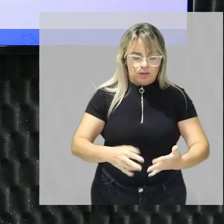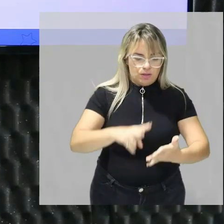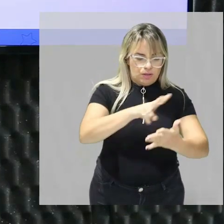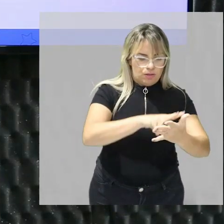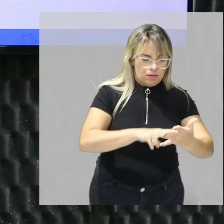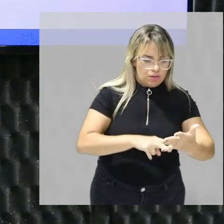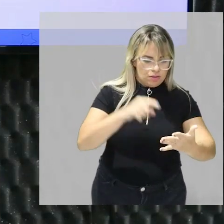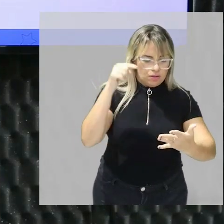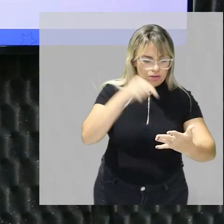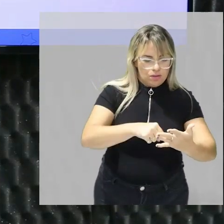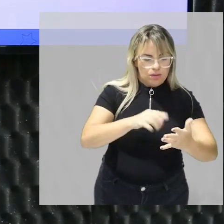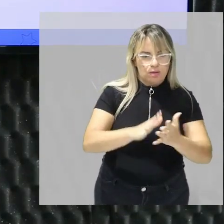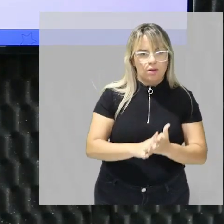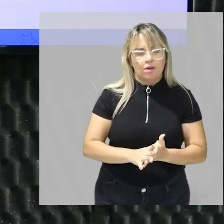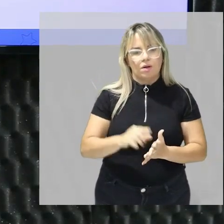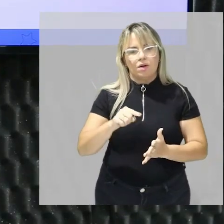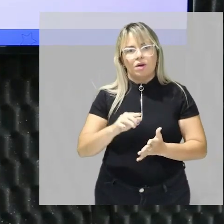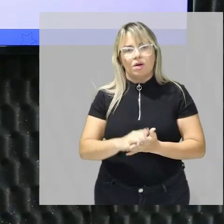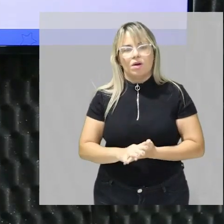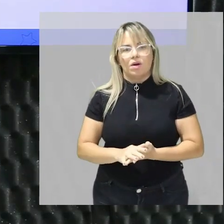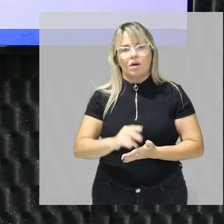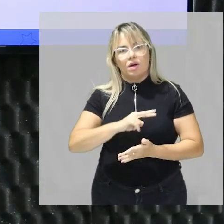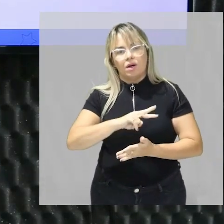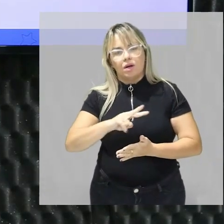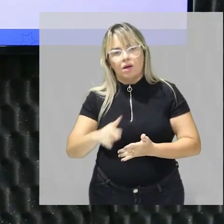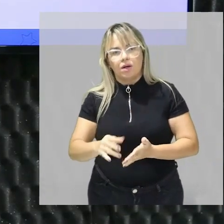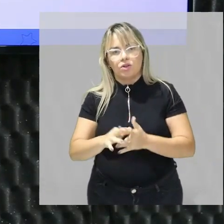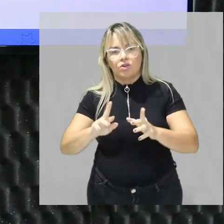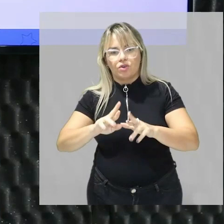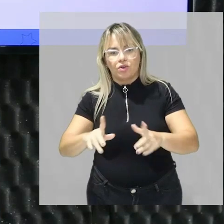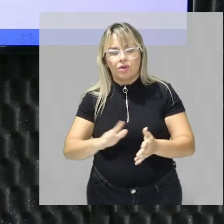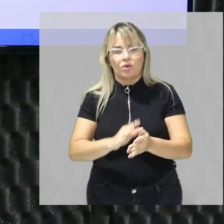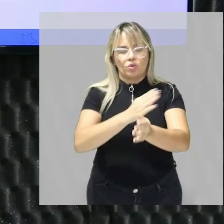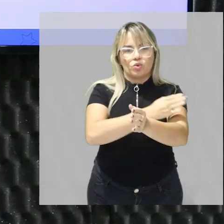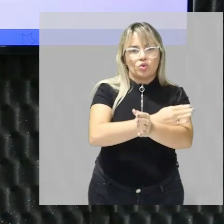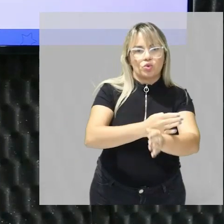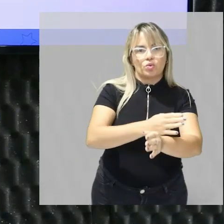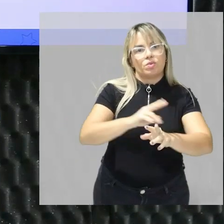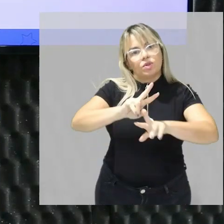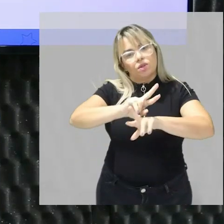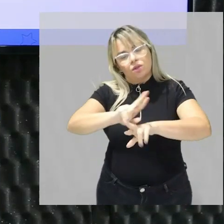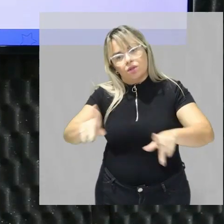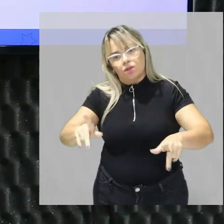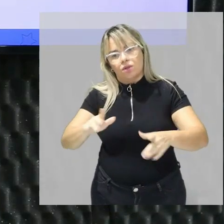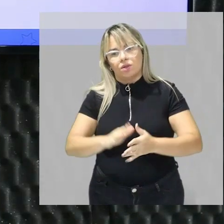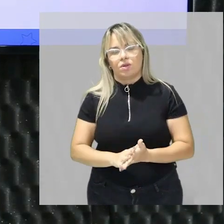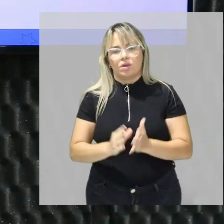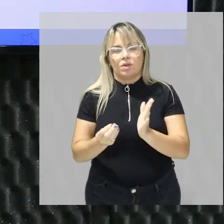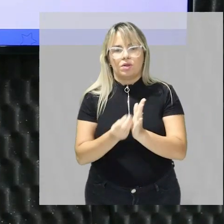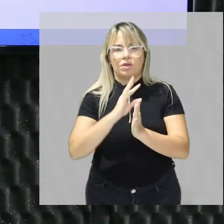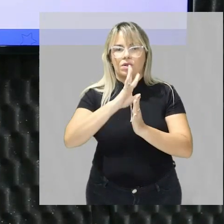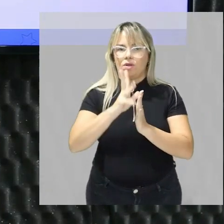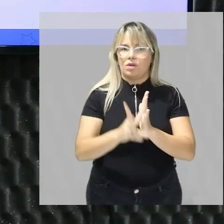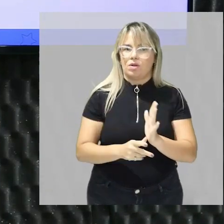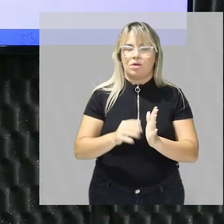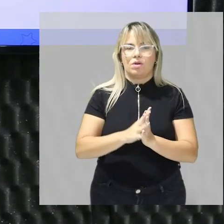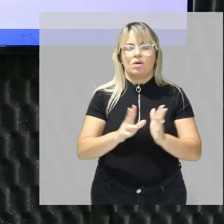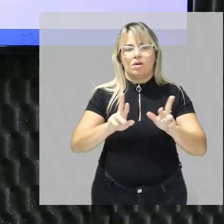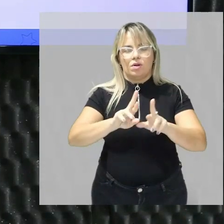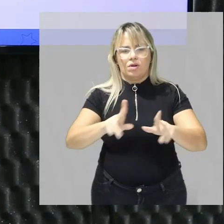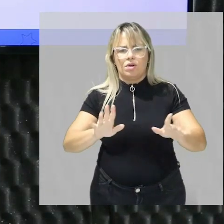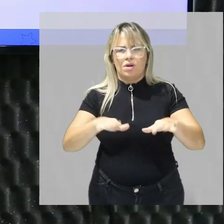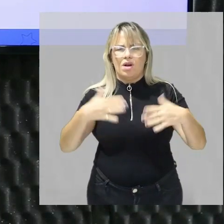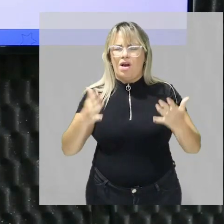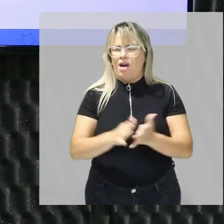enunciado que são indivíduos com nichos diferentes. Se eles têm nicho diferente. Ah, você pode perguntar,